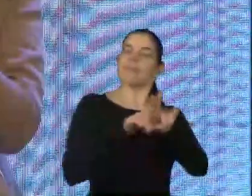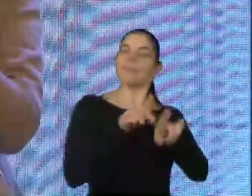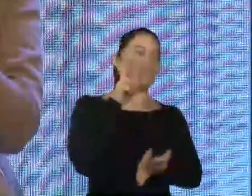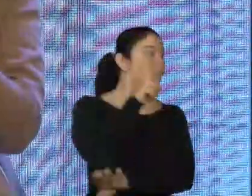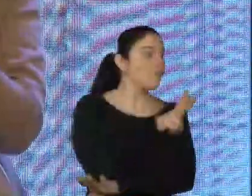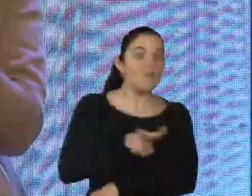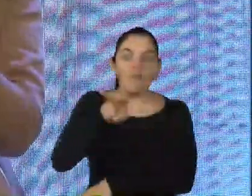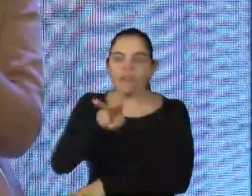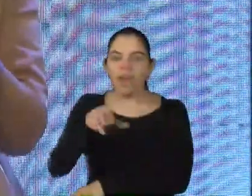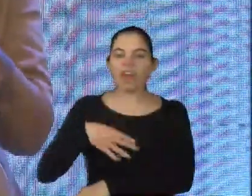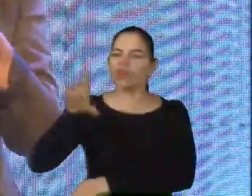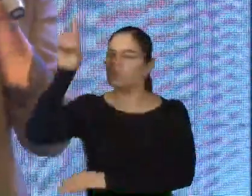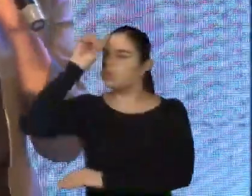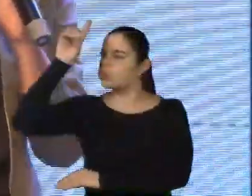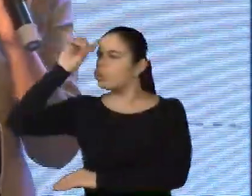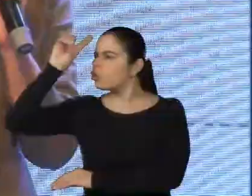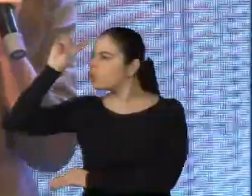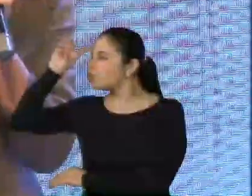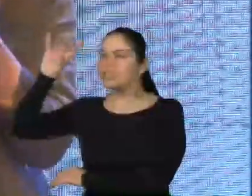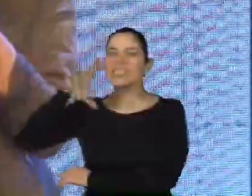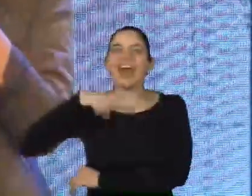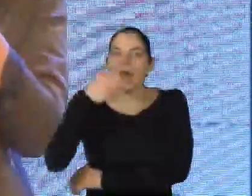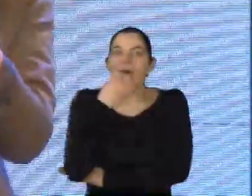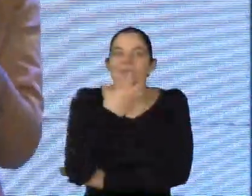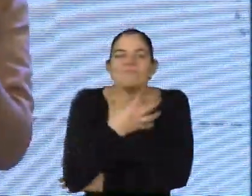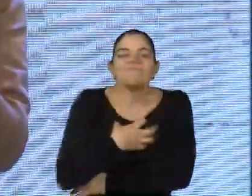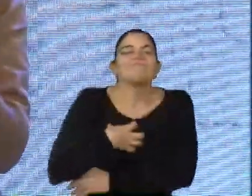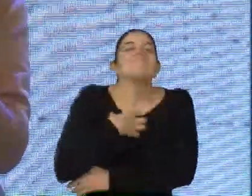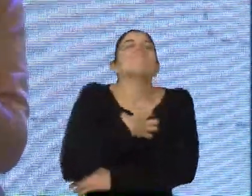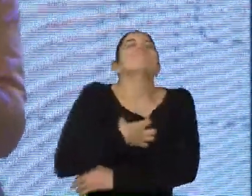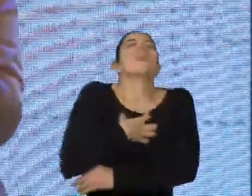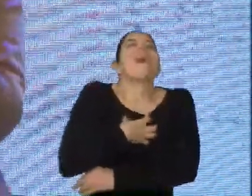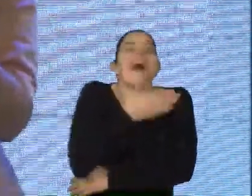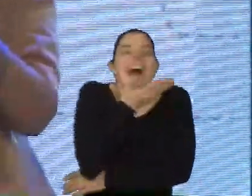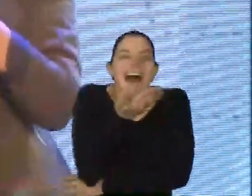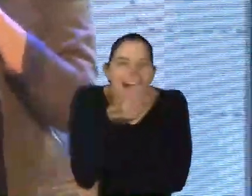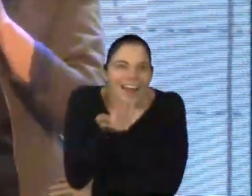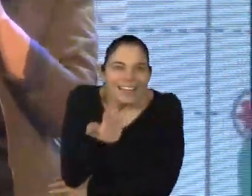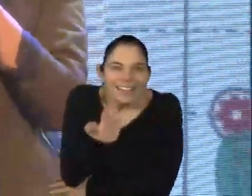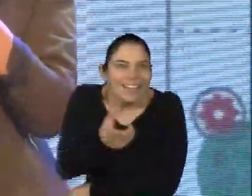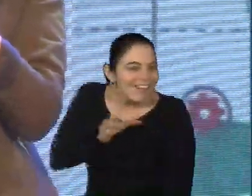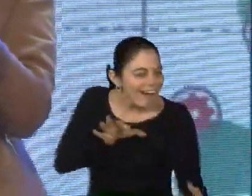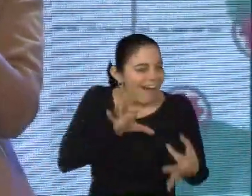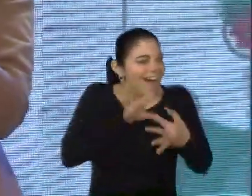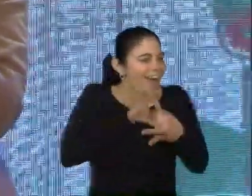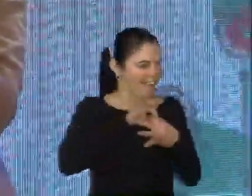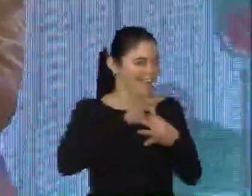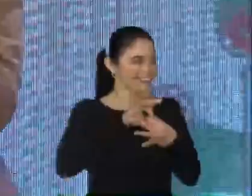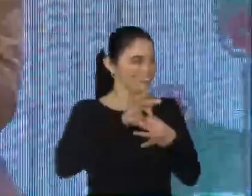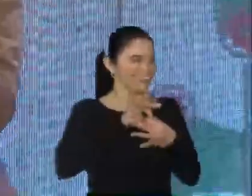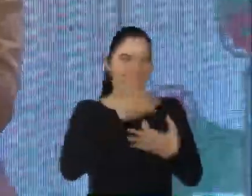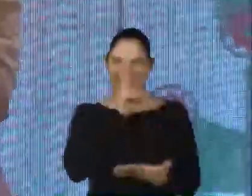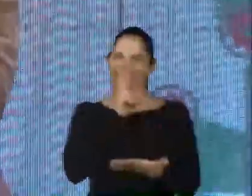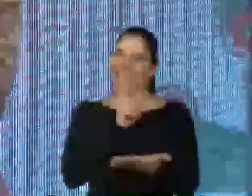que a nossa rotina, o nosso bem-estar, a nossa alimentação se conecte de forma